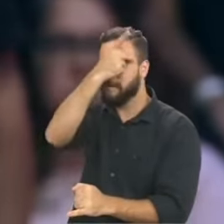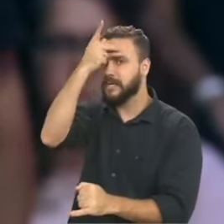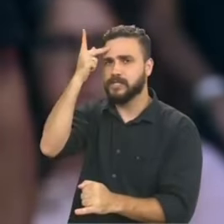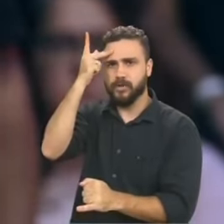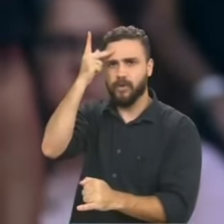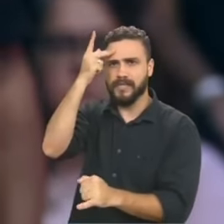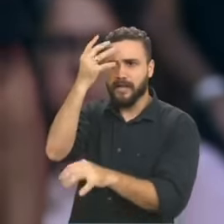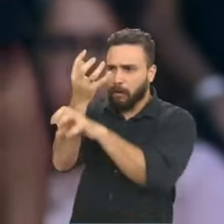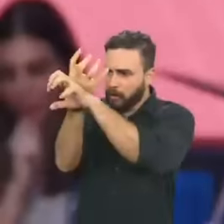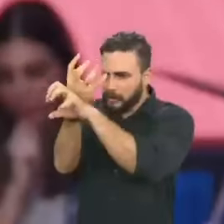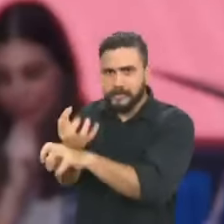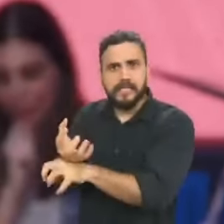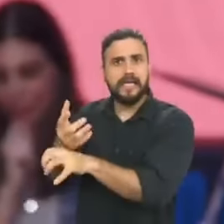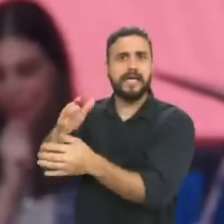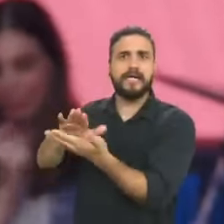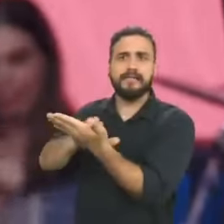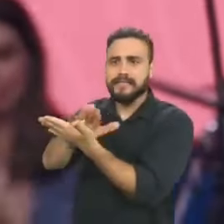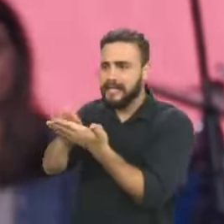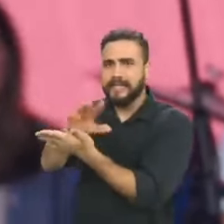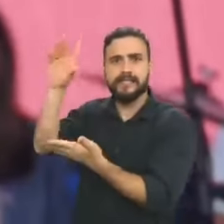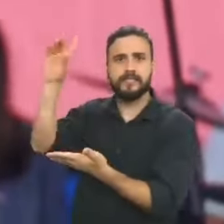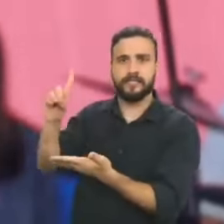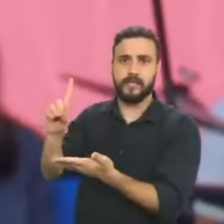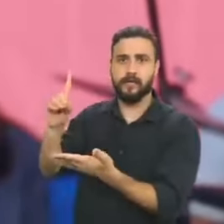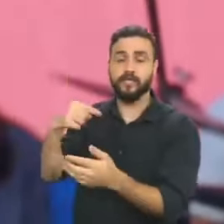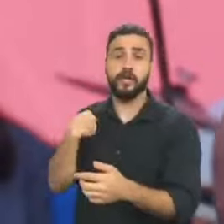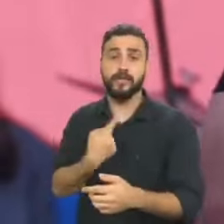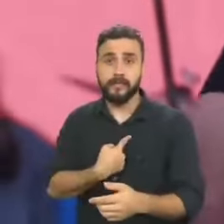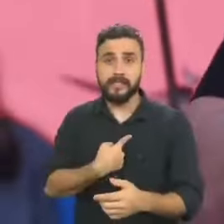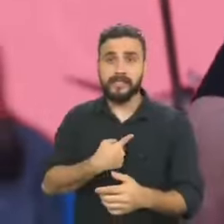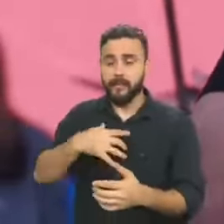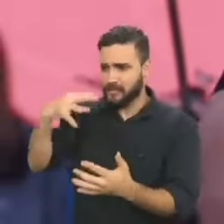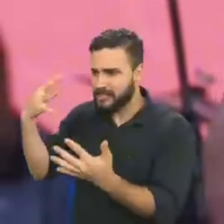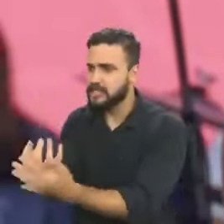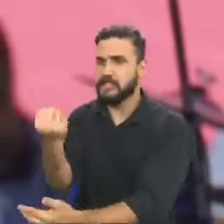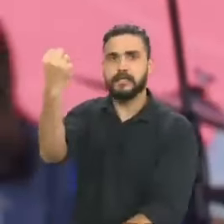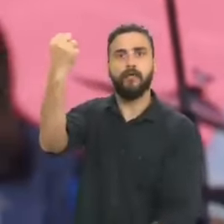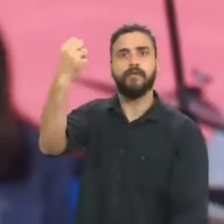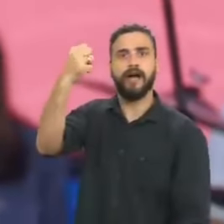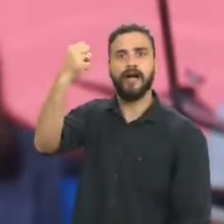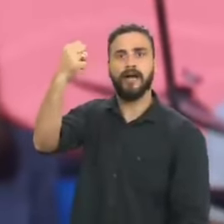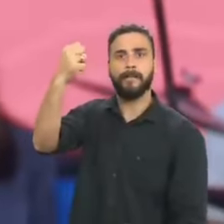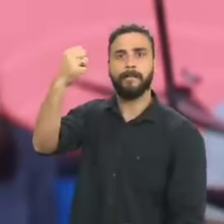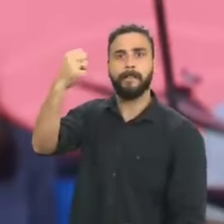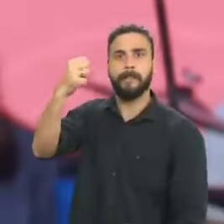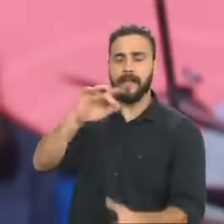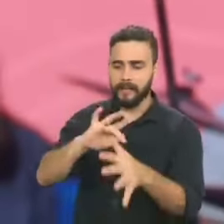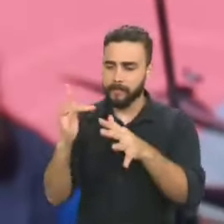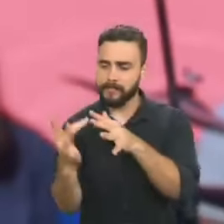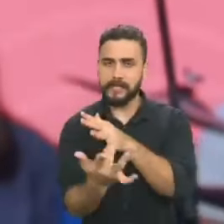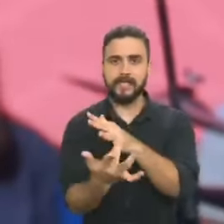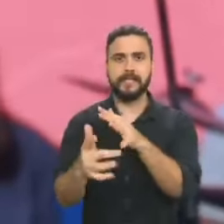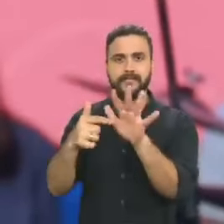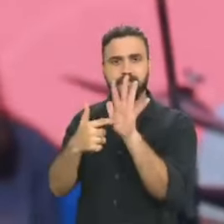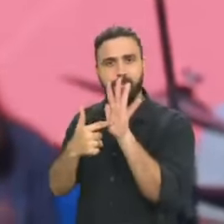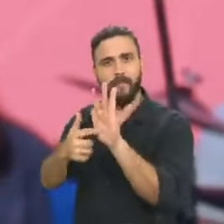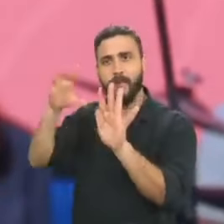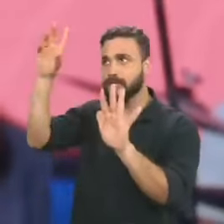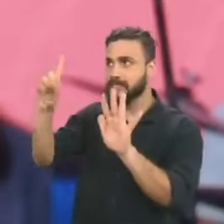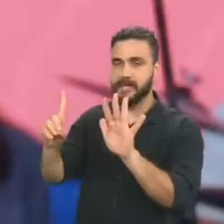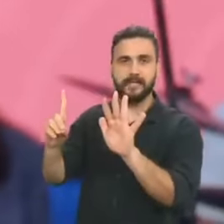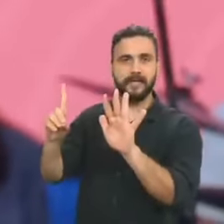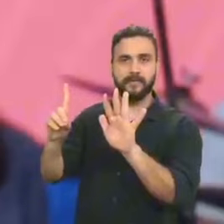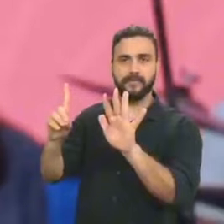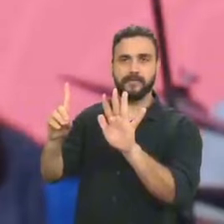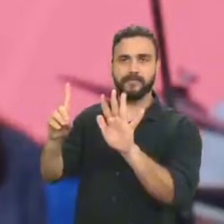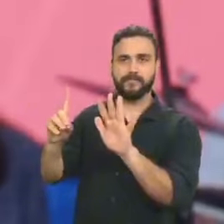Vou. Ela traz para a gente vários videozinhos. E a gente pede você também, que conhece, vive nas redes sociais, manda para